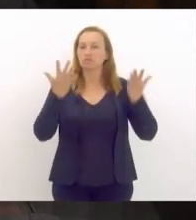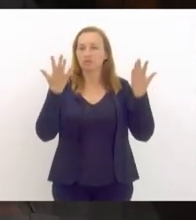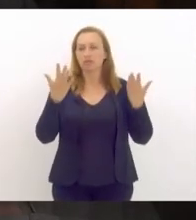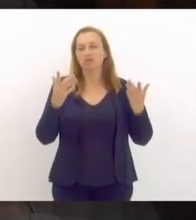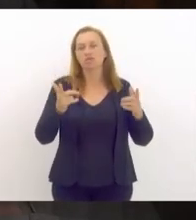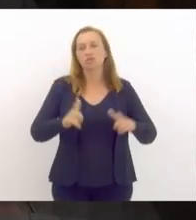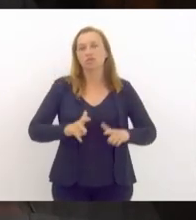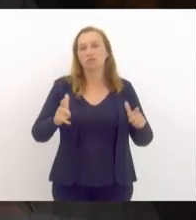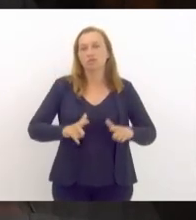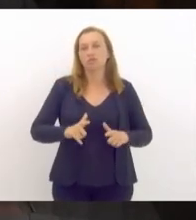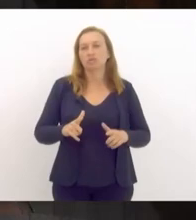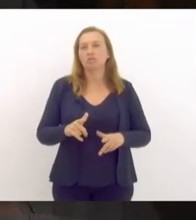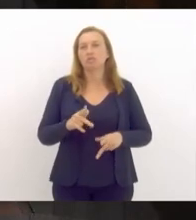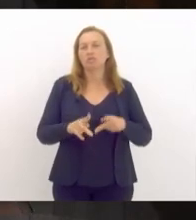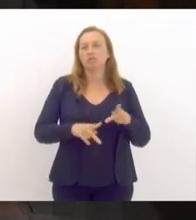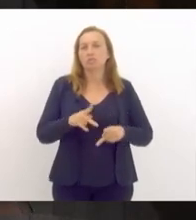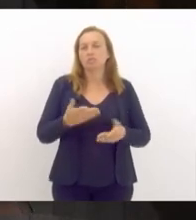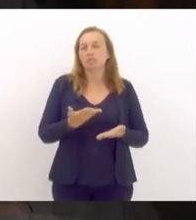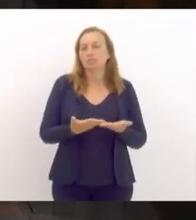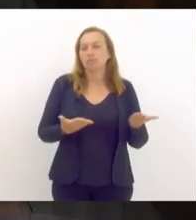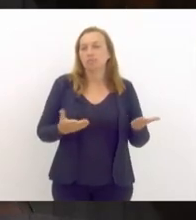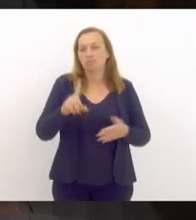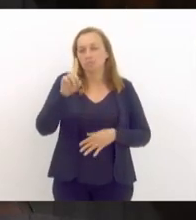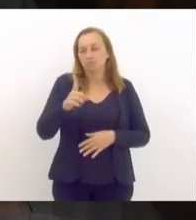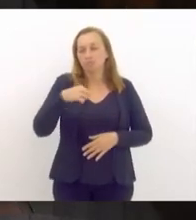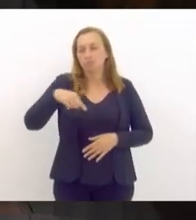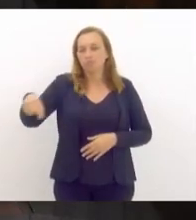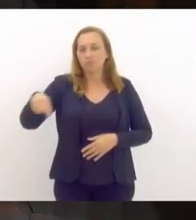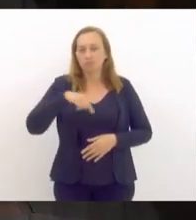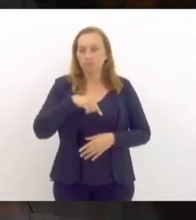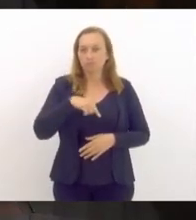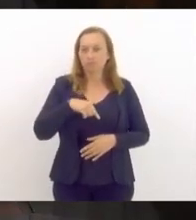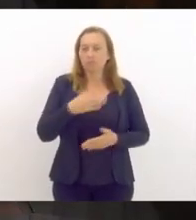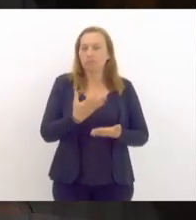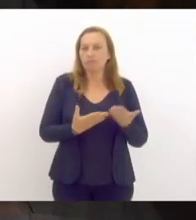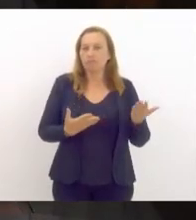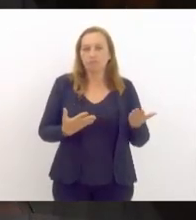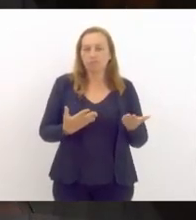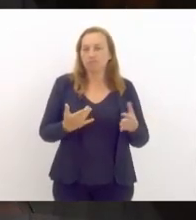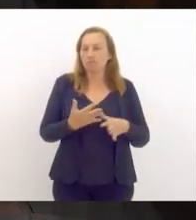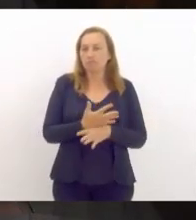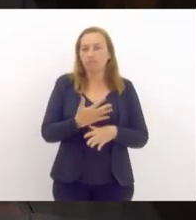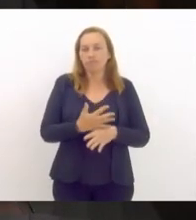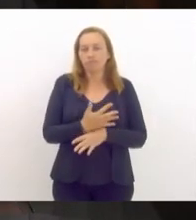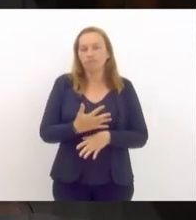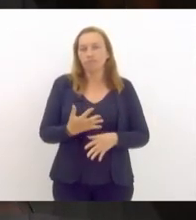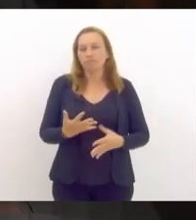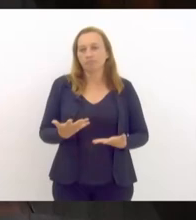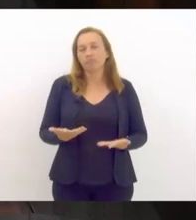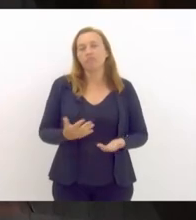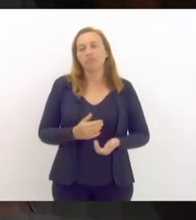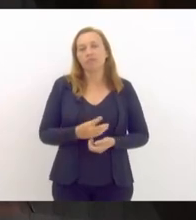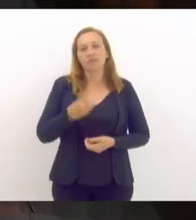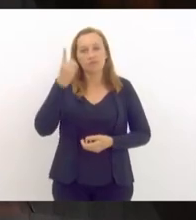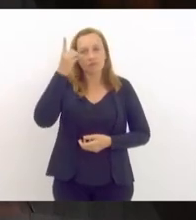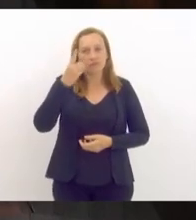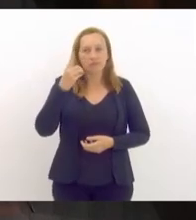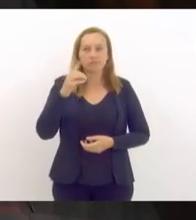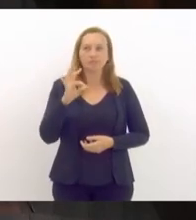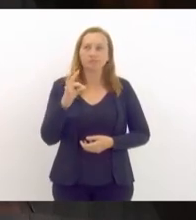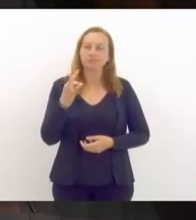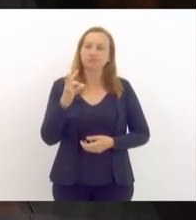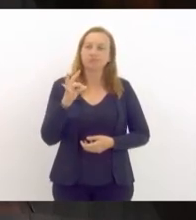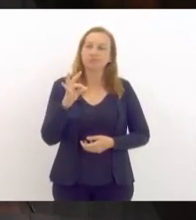lagos a população perde né o seu direito de dirigir perde a sua cidade perde a sua essência Deputado Thiago Gagliasso